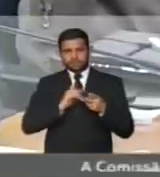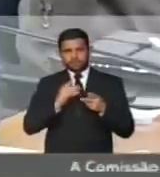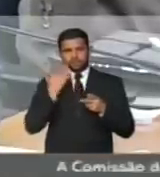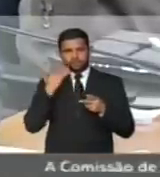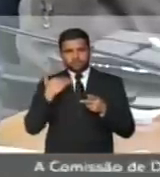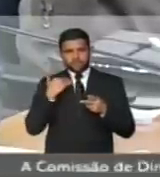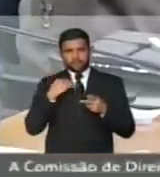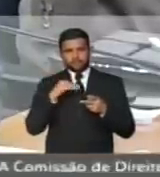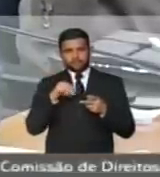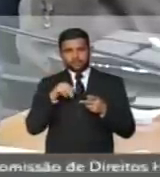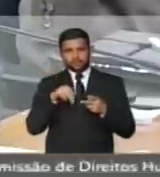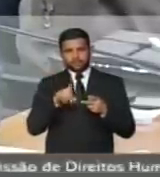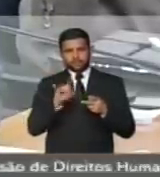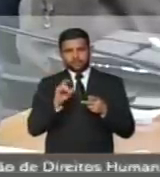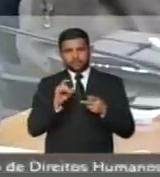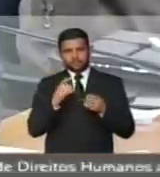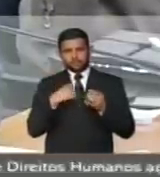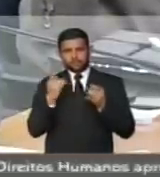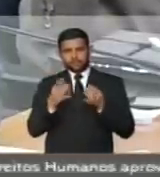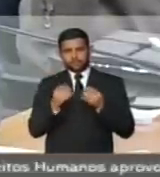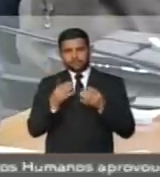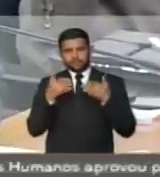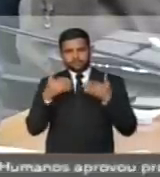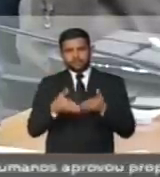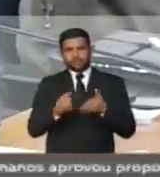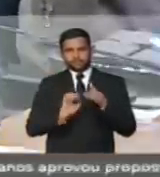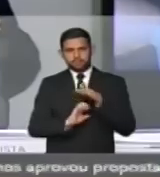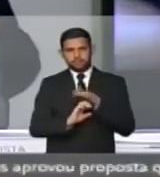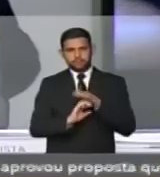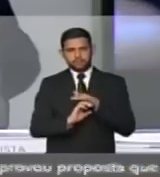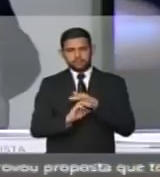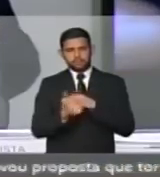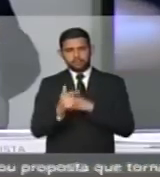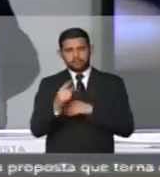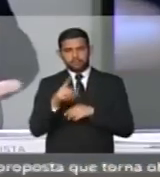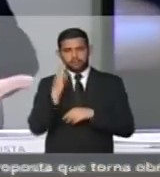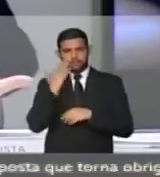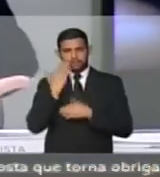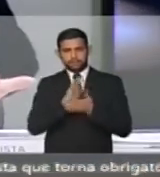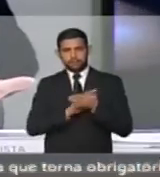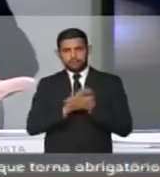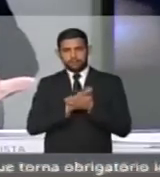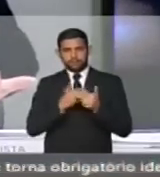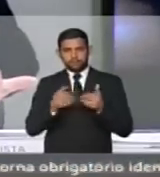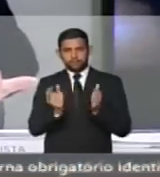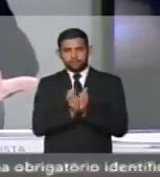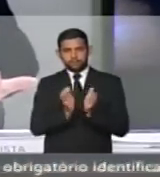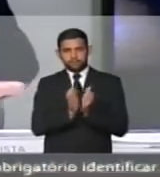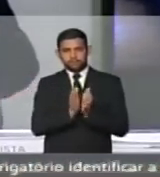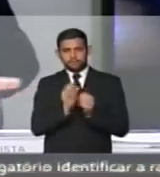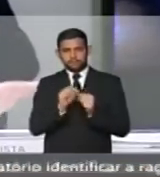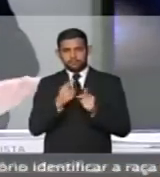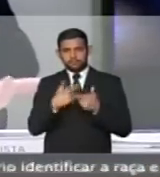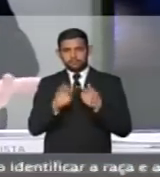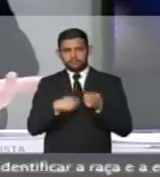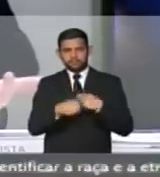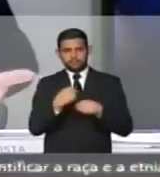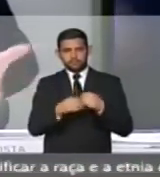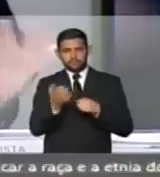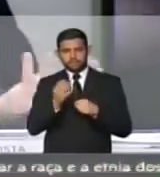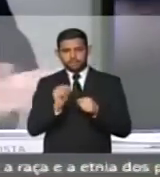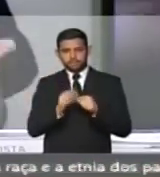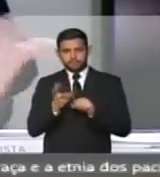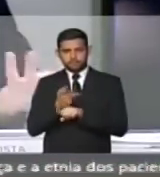que Vossa Senhoria não vendesse a participação na empresa? Não, porque ele entendendo que o grupo estava todo em crise, ele queria que realmente